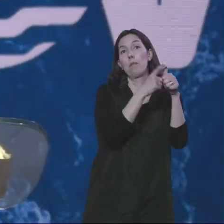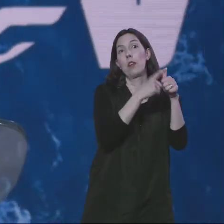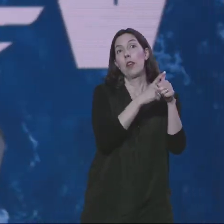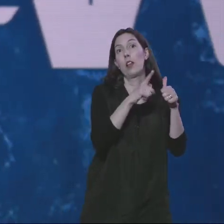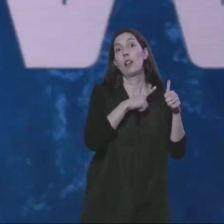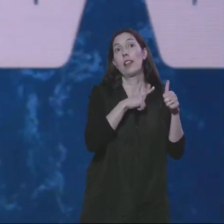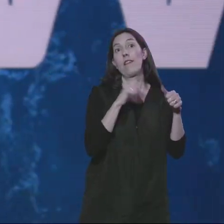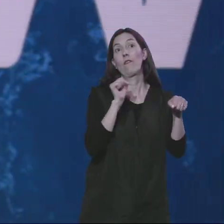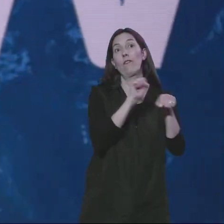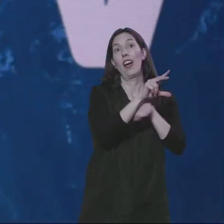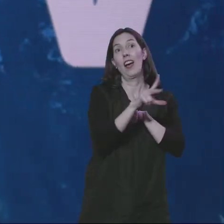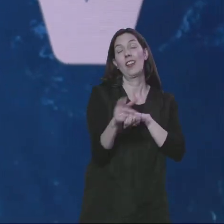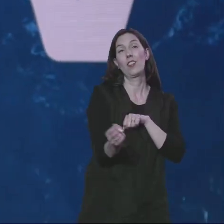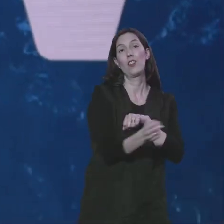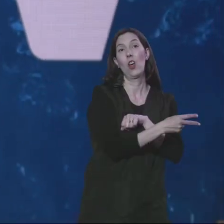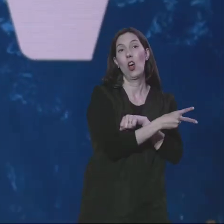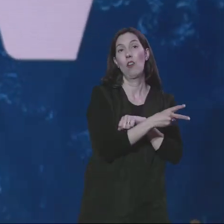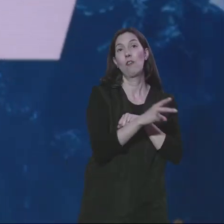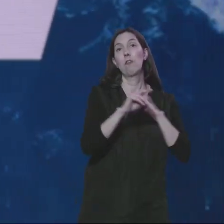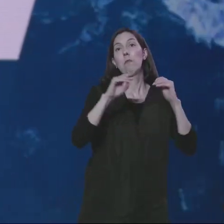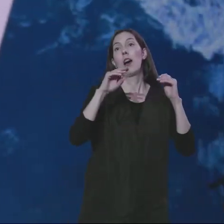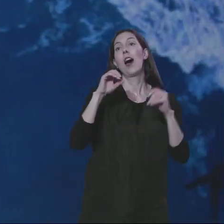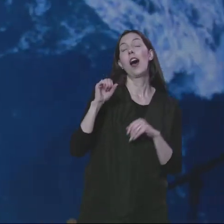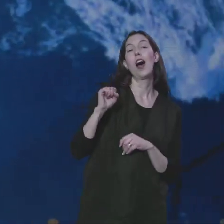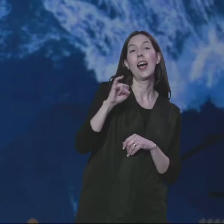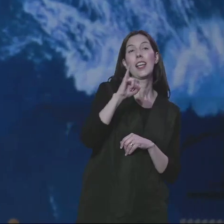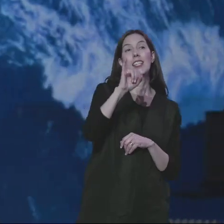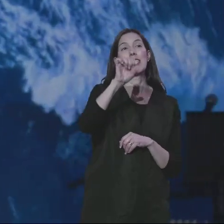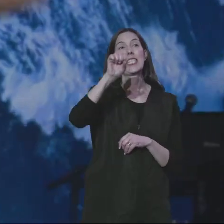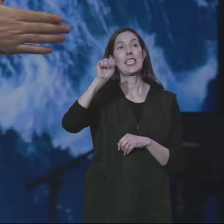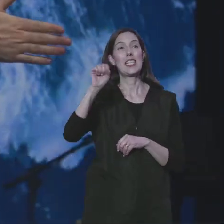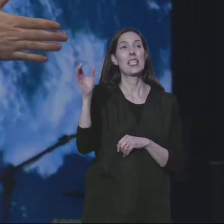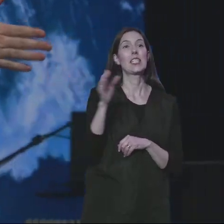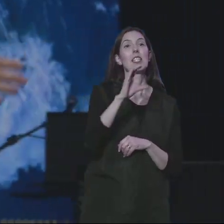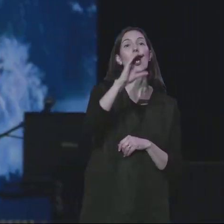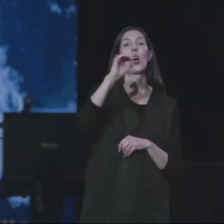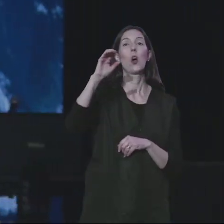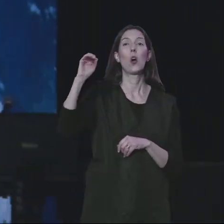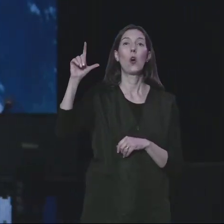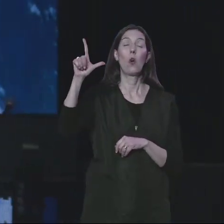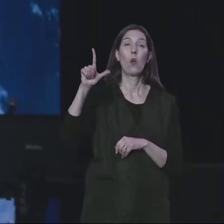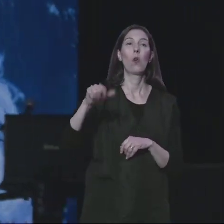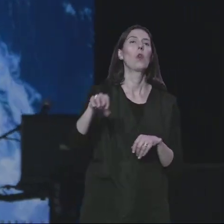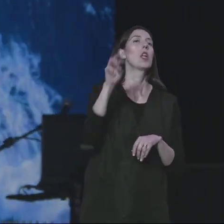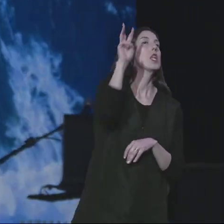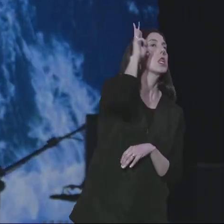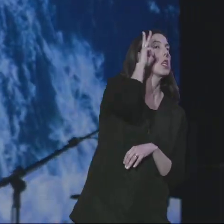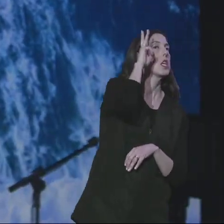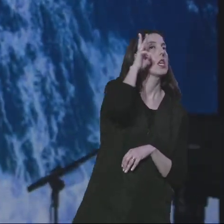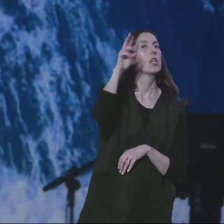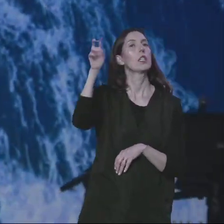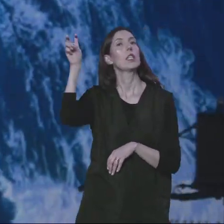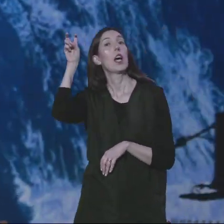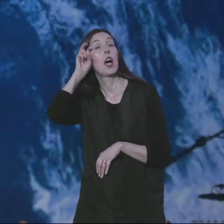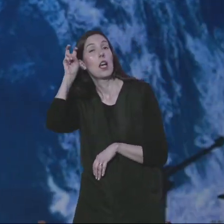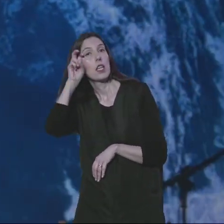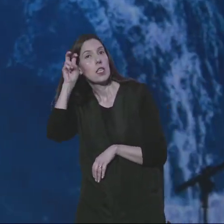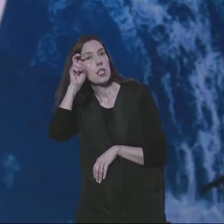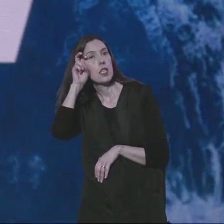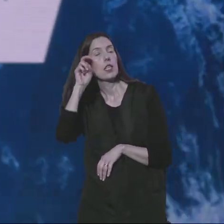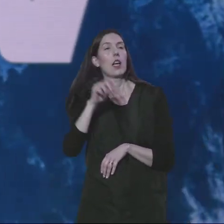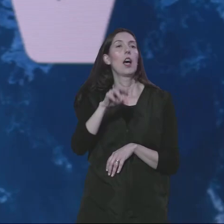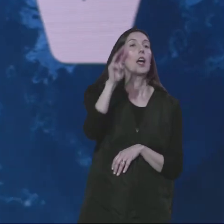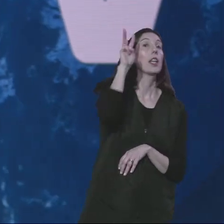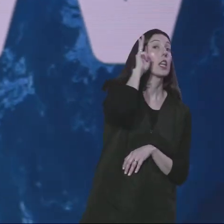School, tá? A partir de agora vai ter na terça, às 7h30, e na quinta, às 6h. Tá,